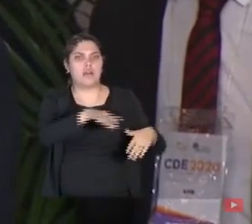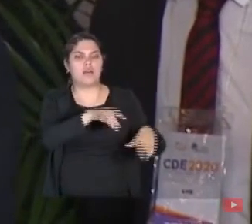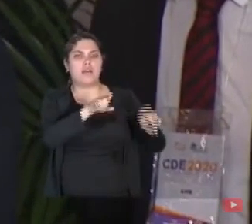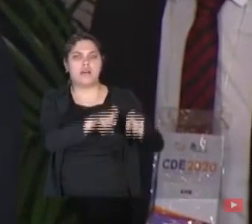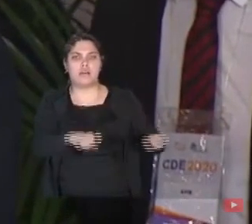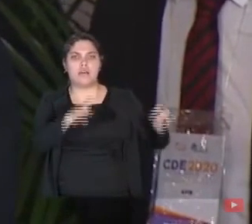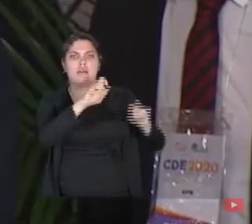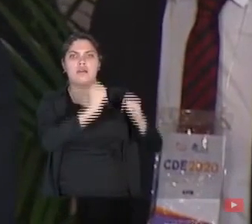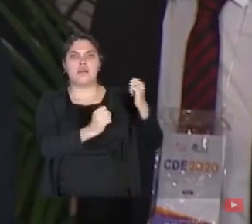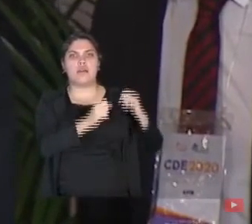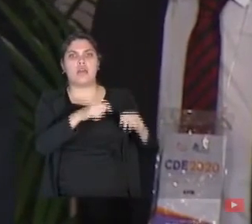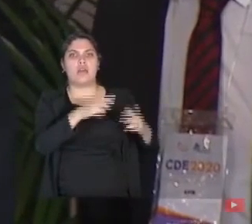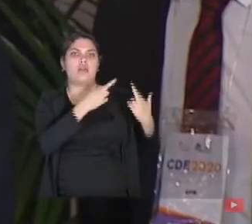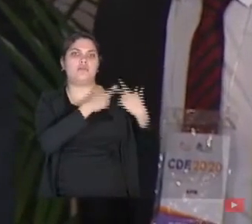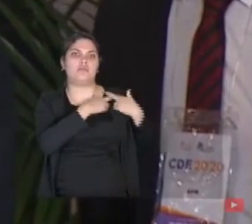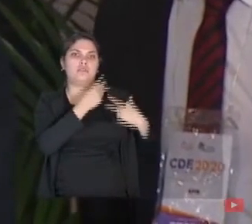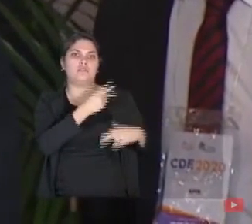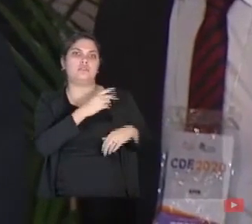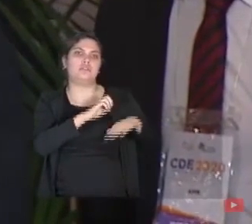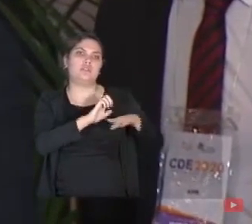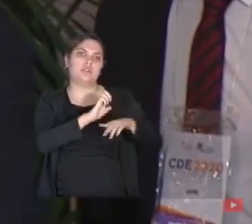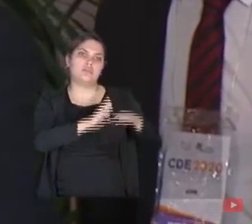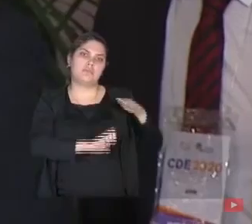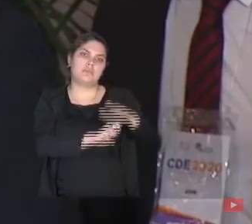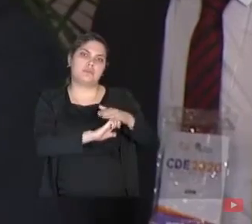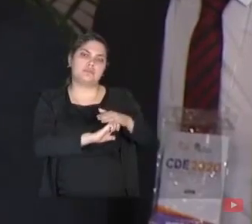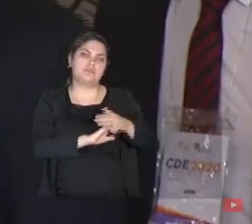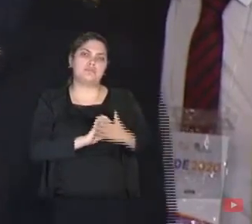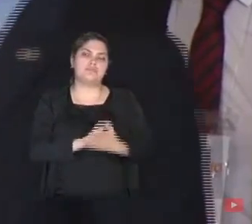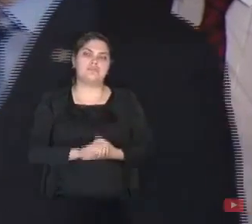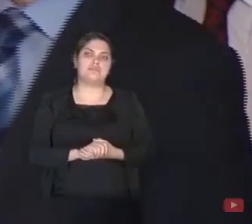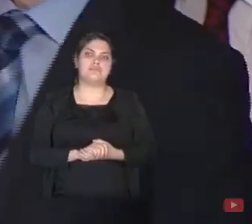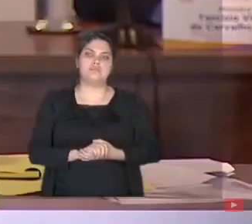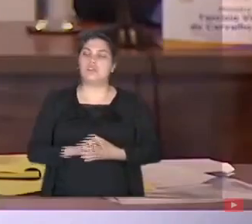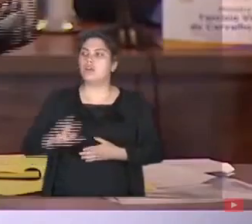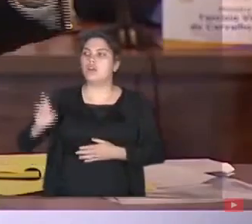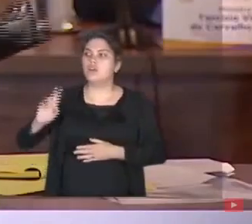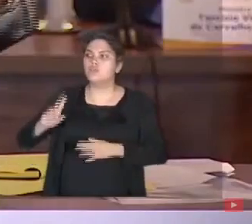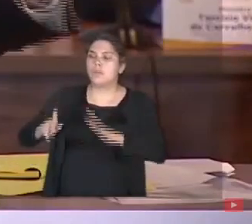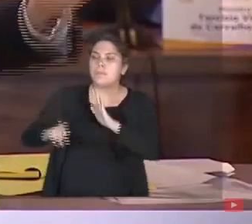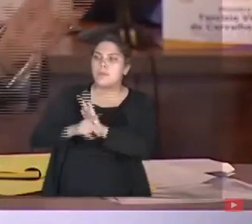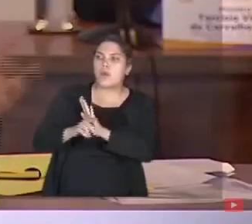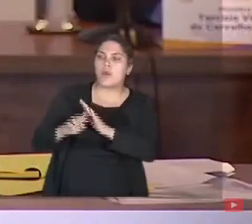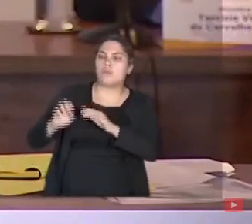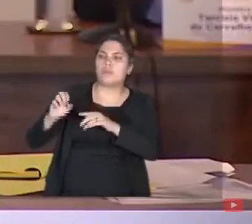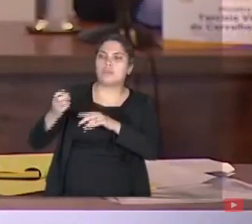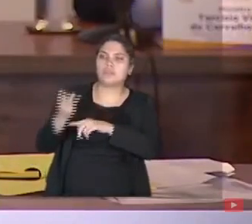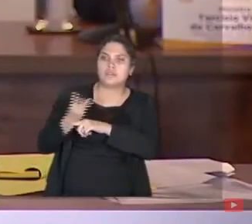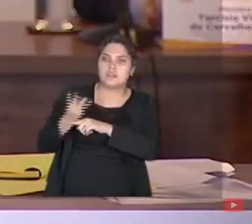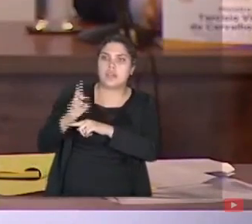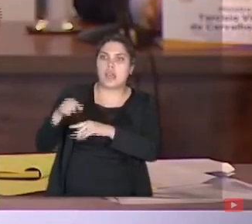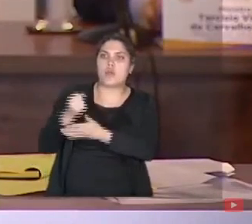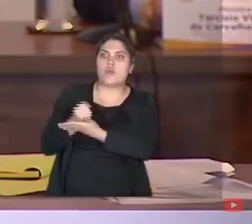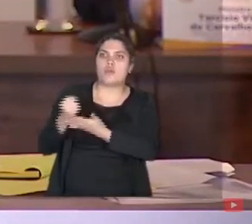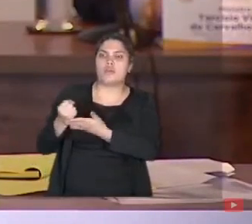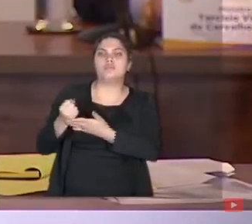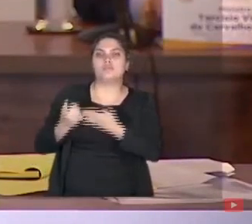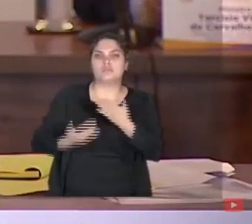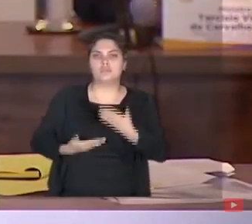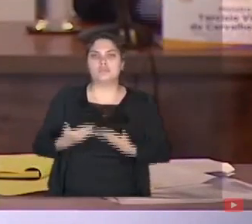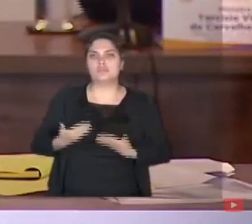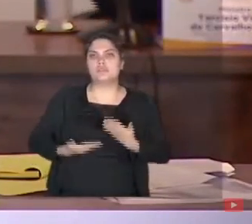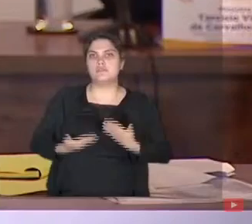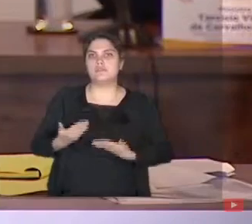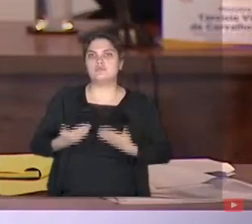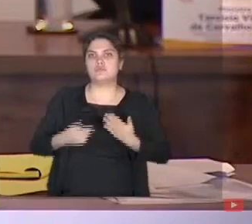do equipamento é de responsabilidade da empresa, sim. Não é propriamente uma terceira, é uma contratação de um serviço, como explicou o